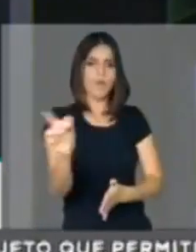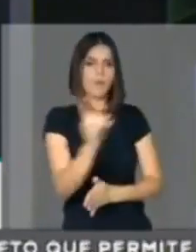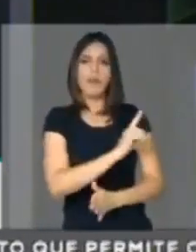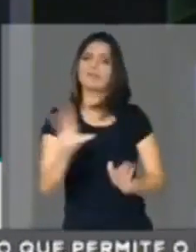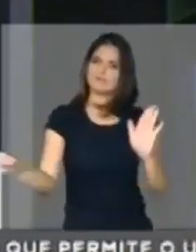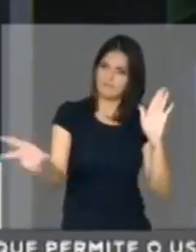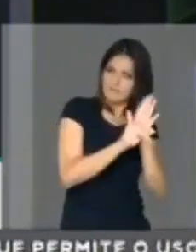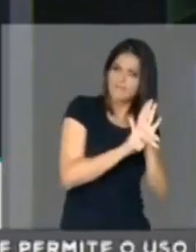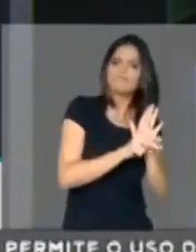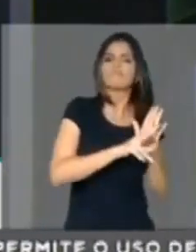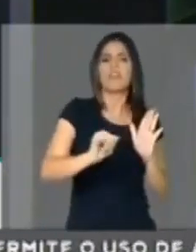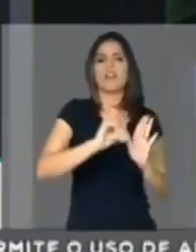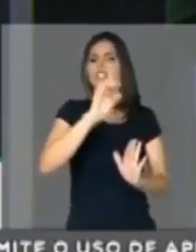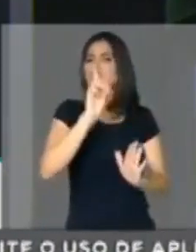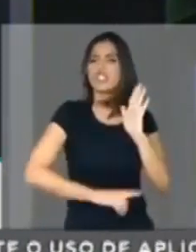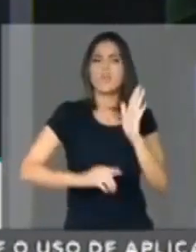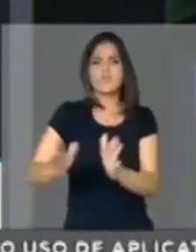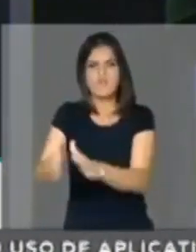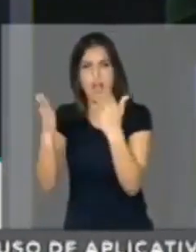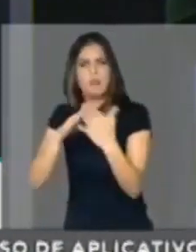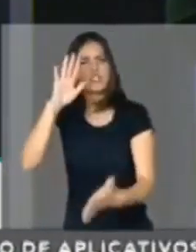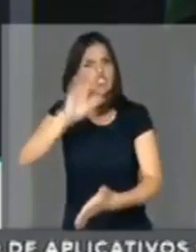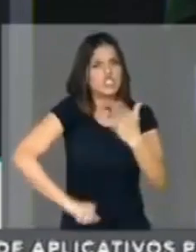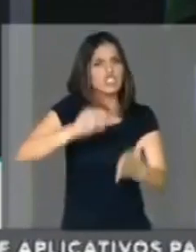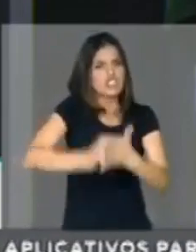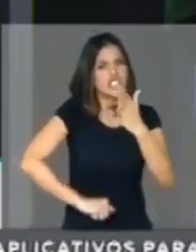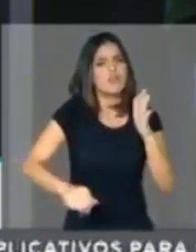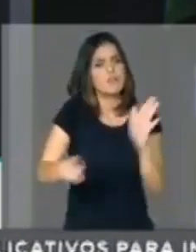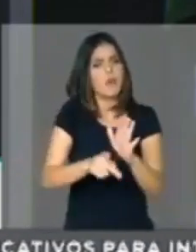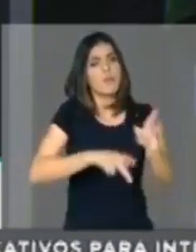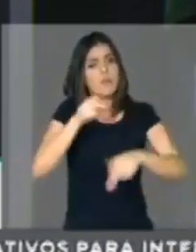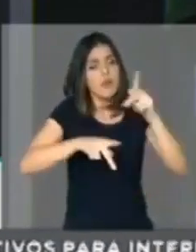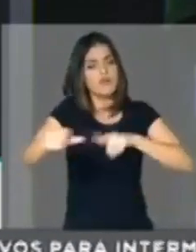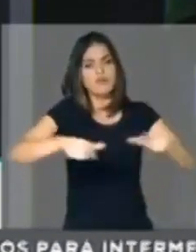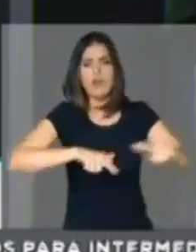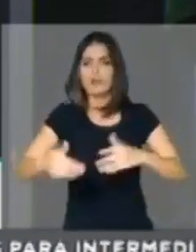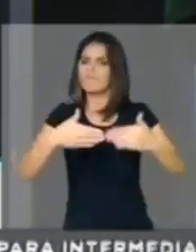direito dos mais pobres, do nosso povo e dos trabalhadores. Contra a reforma da Previdência.